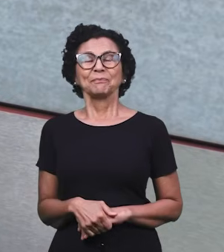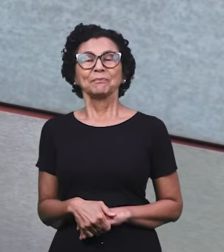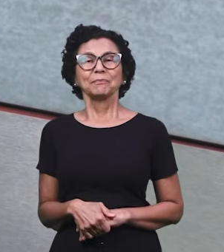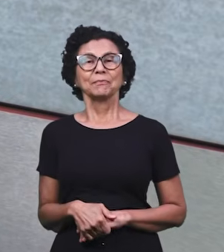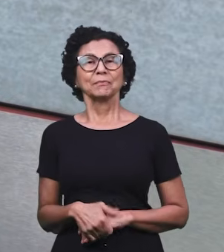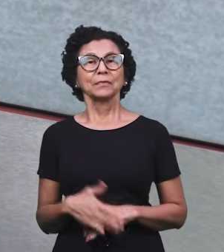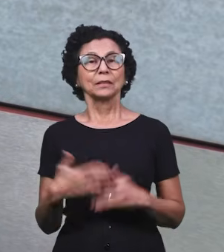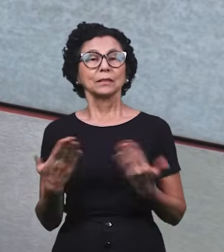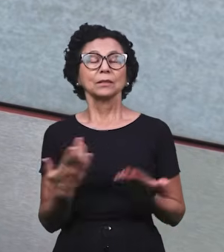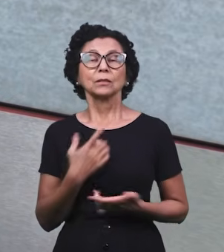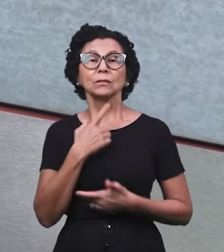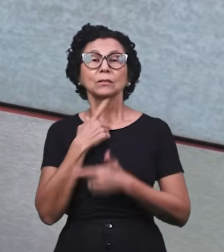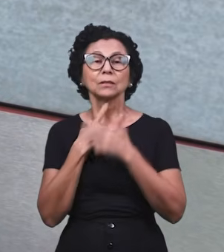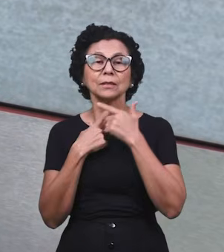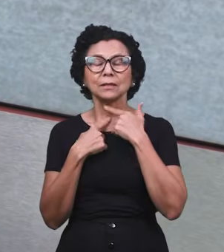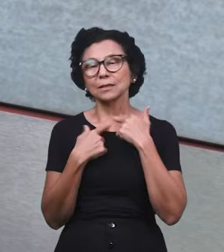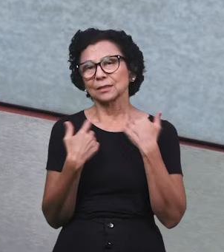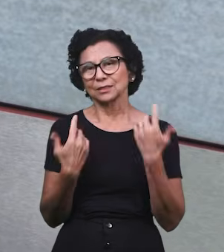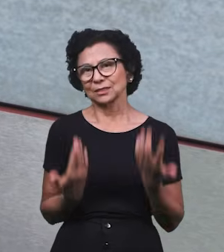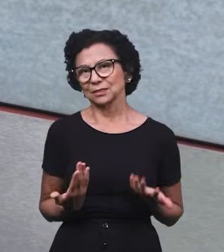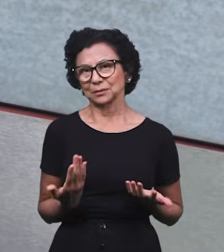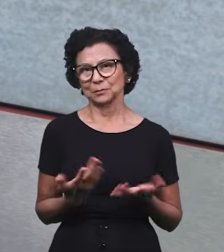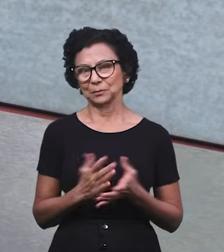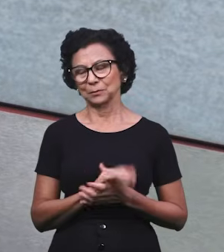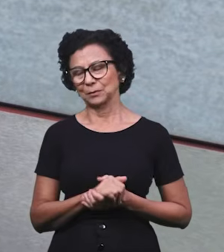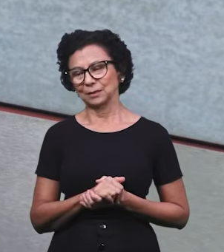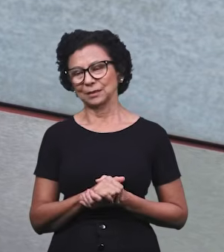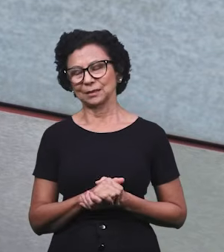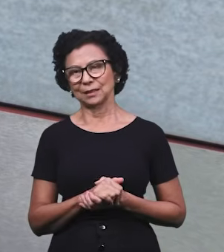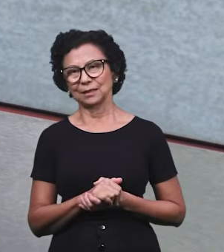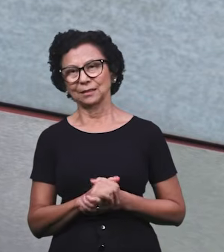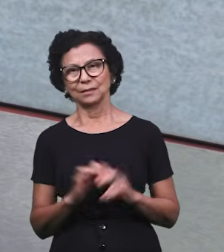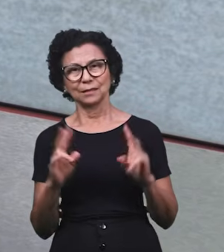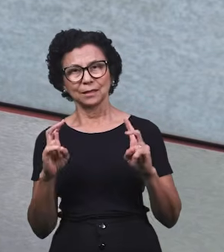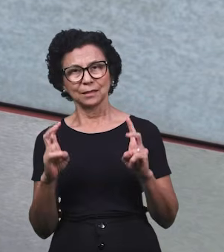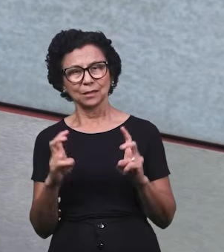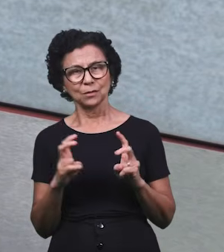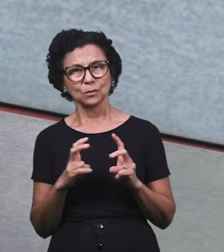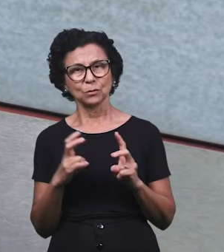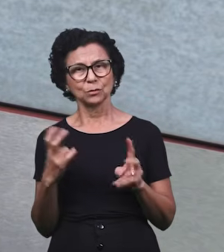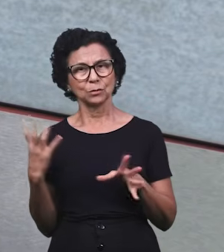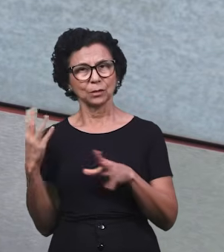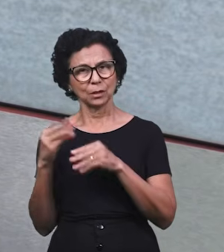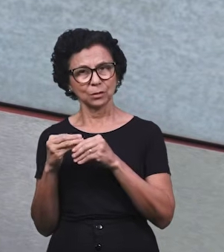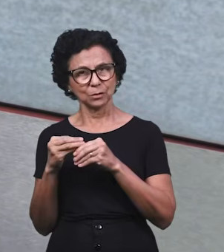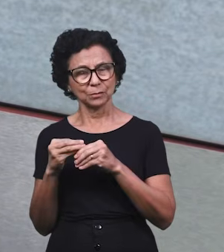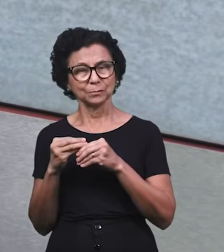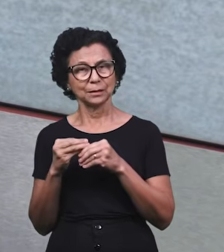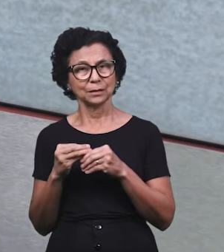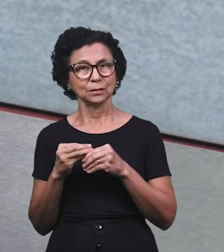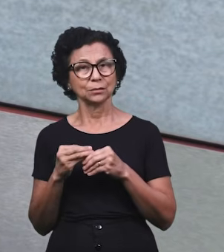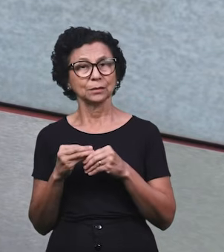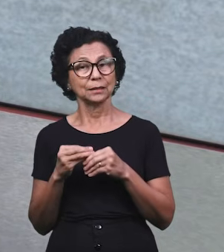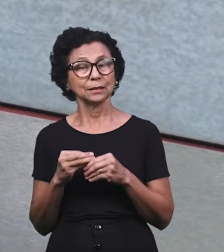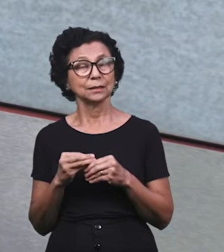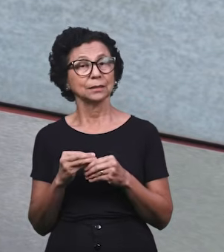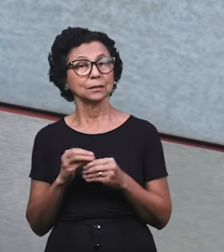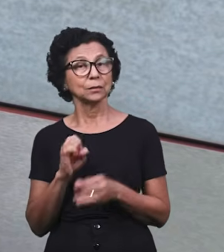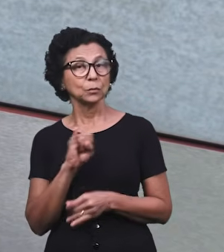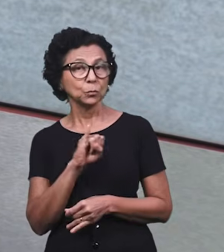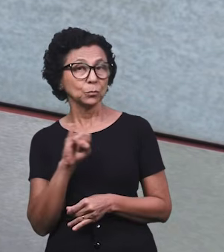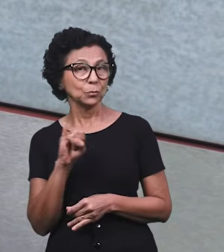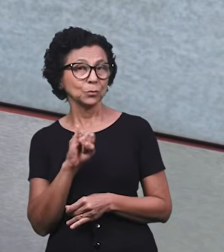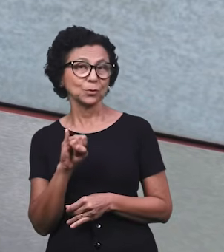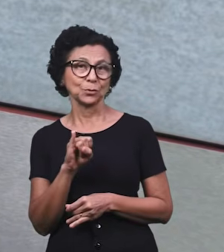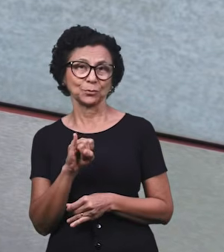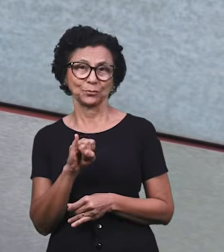é que esta pequena colocação aqui, esse pequeno assunto, tenha sido útil